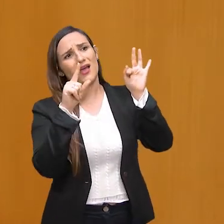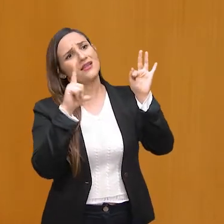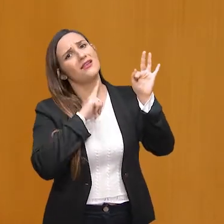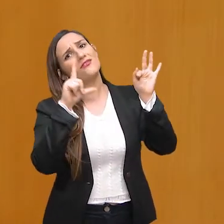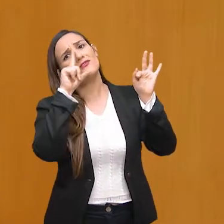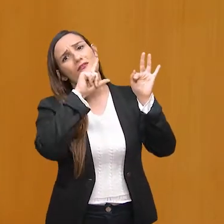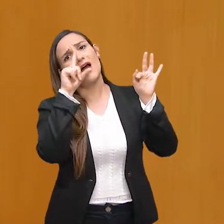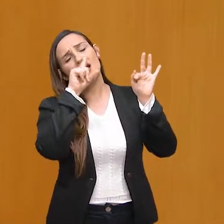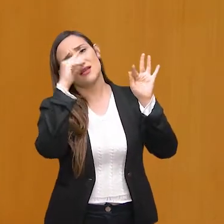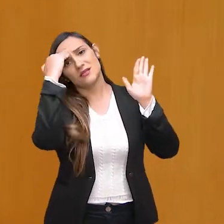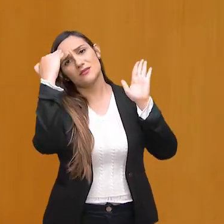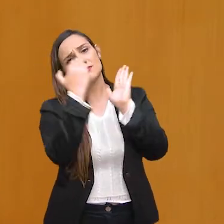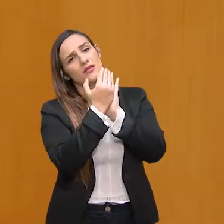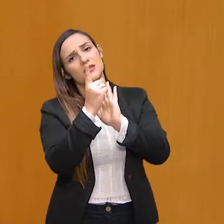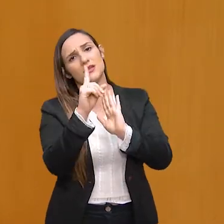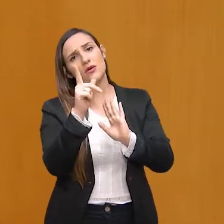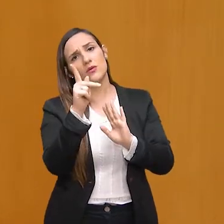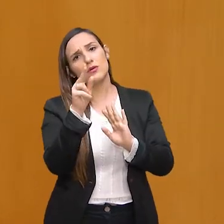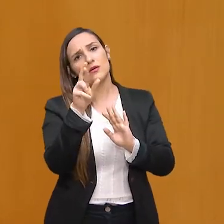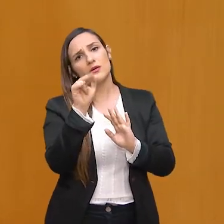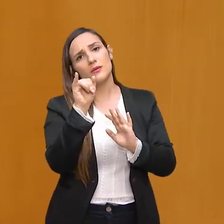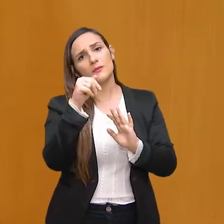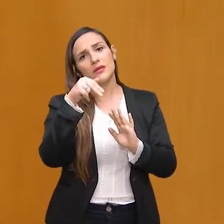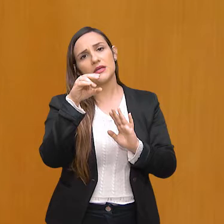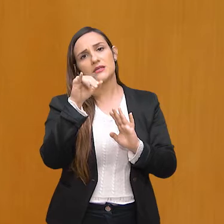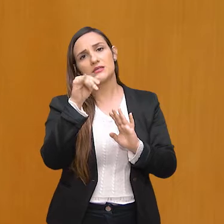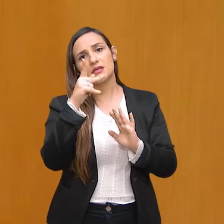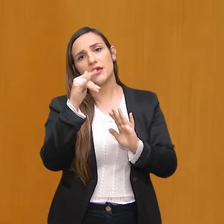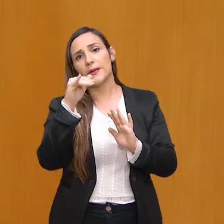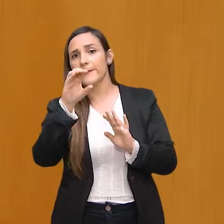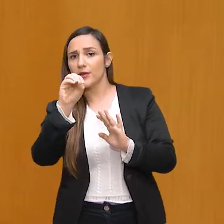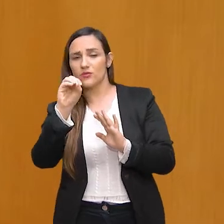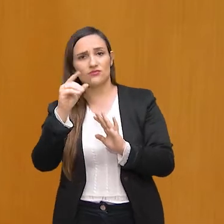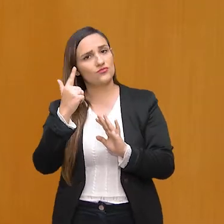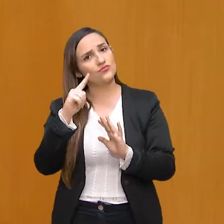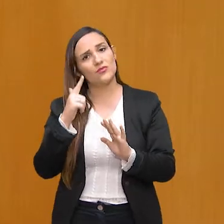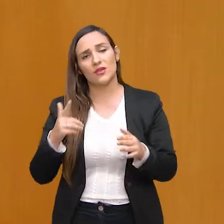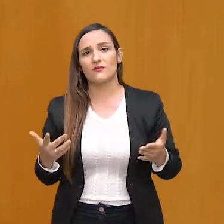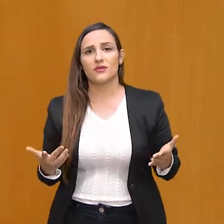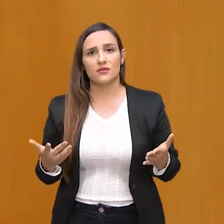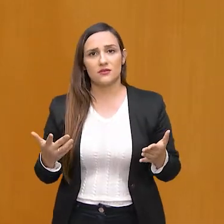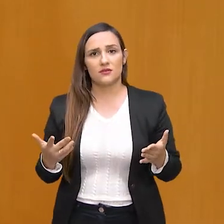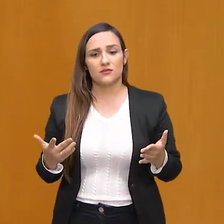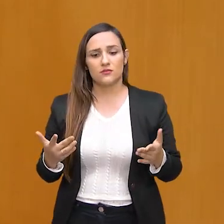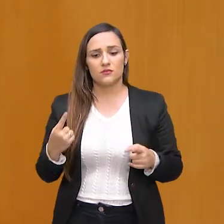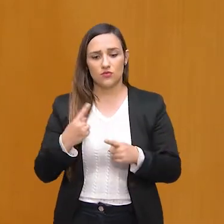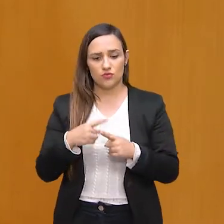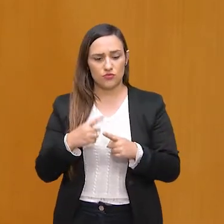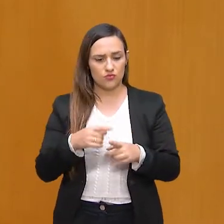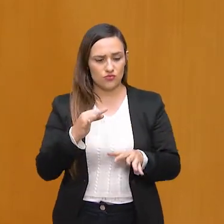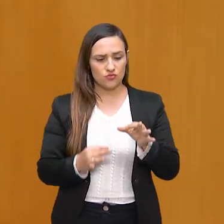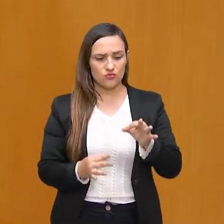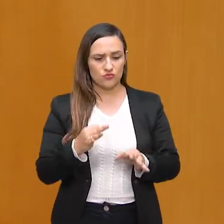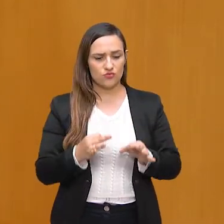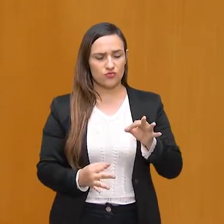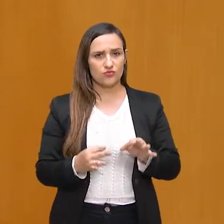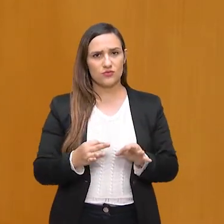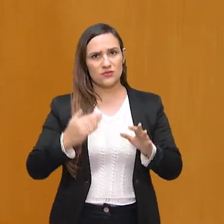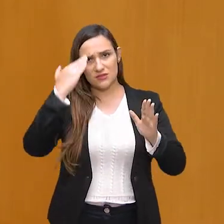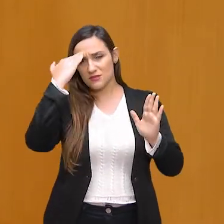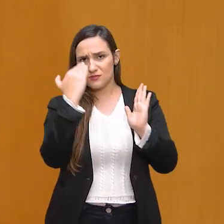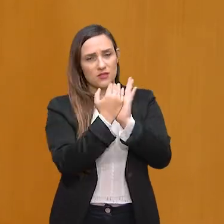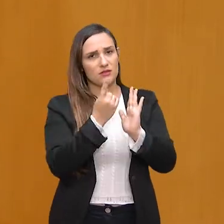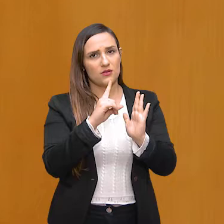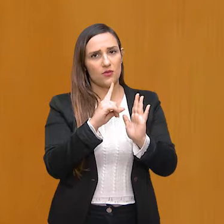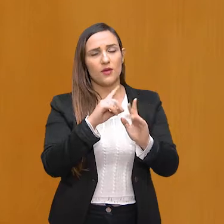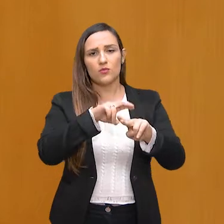falha num princípio do devido processo legal, ou seja, que o juiz natural não havia sido respeitado e